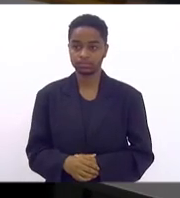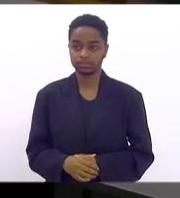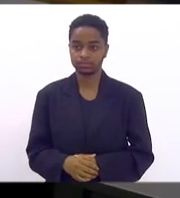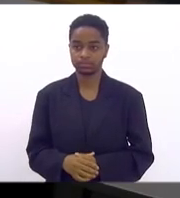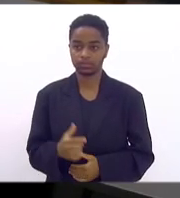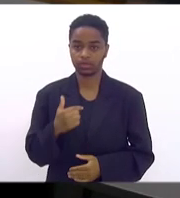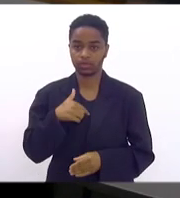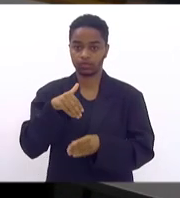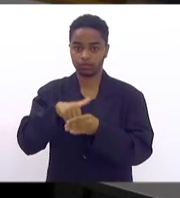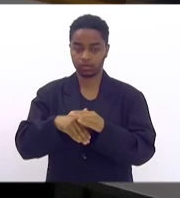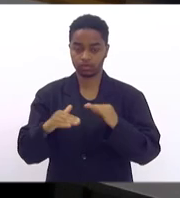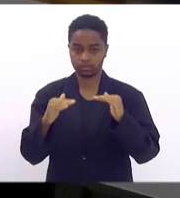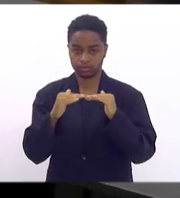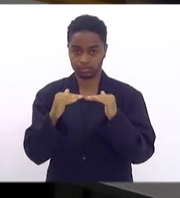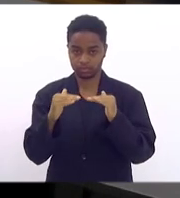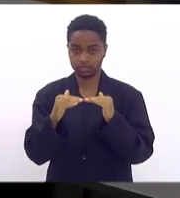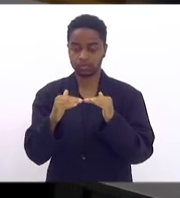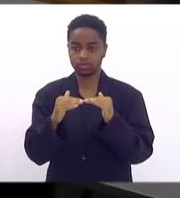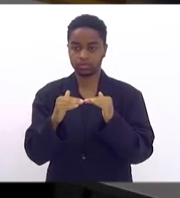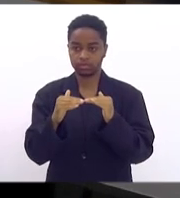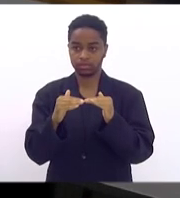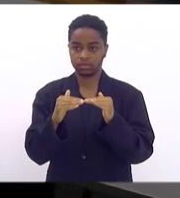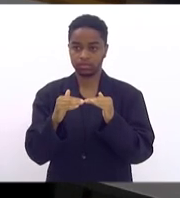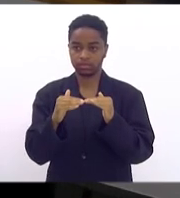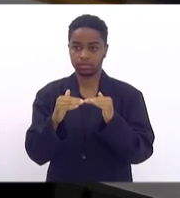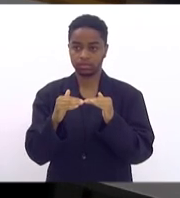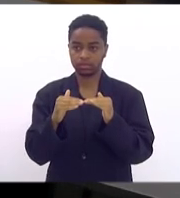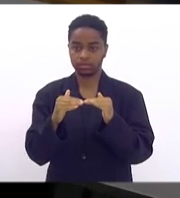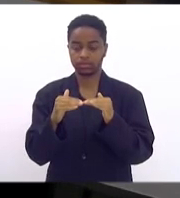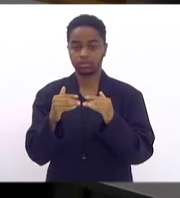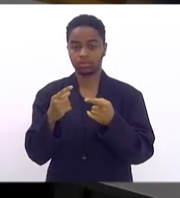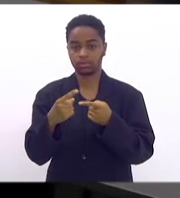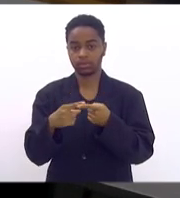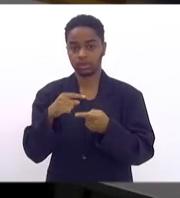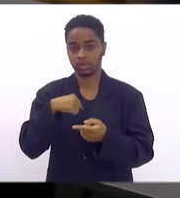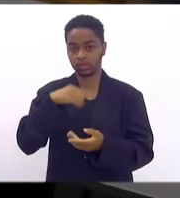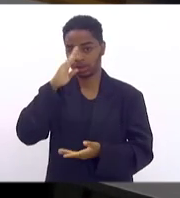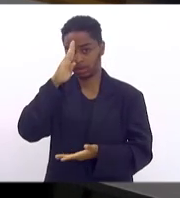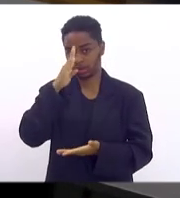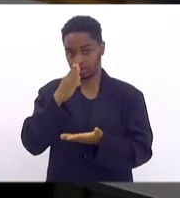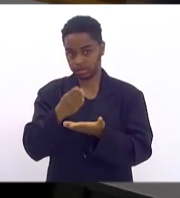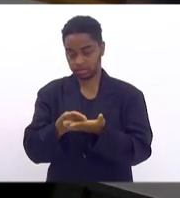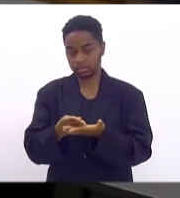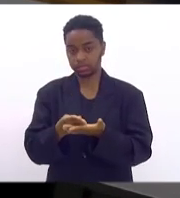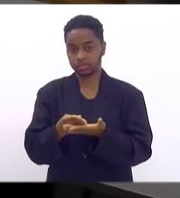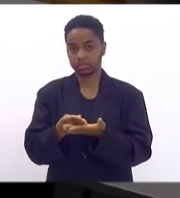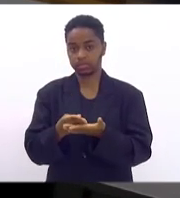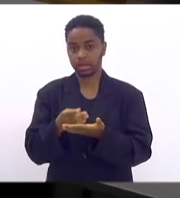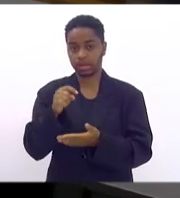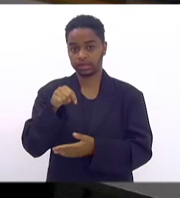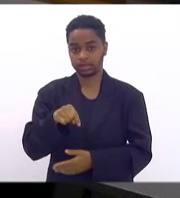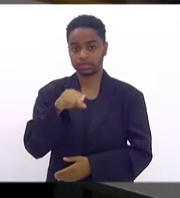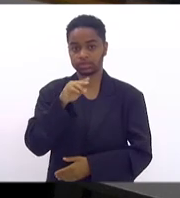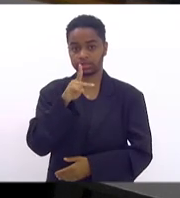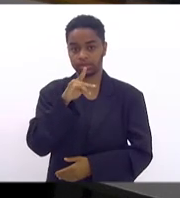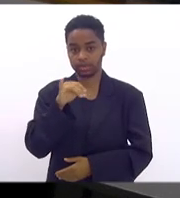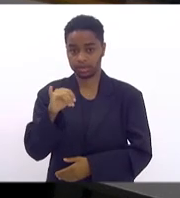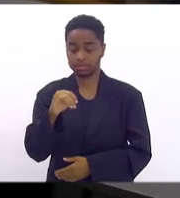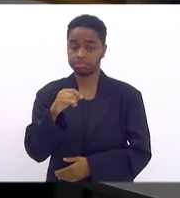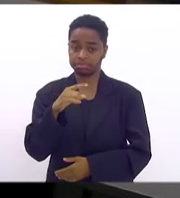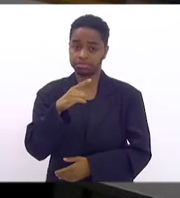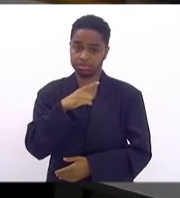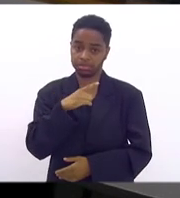eu voto favoravelmente, adiantando. É, acredito que é um instrumento que a CPI tem à sua